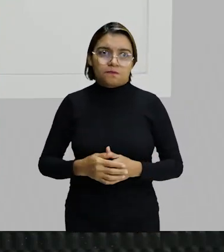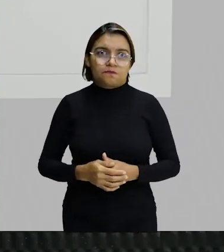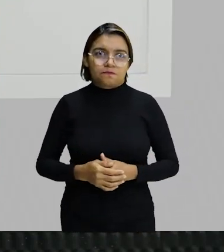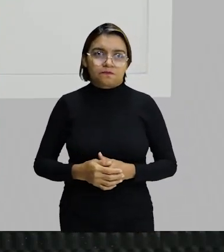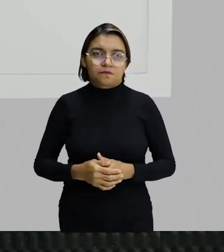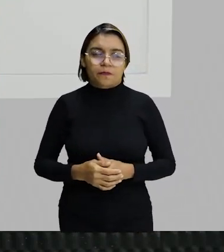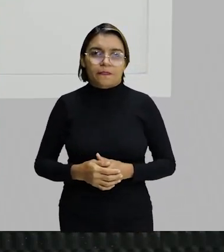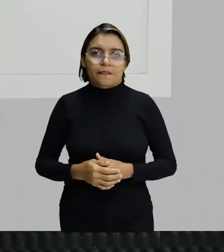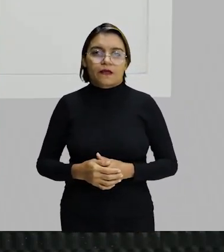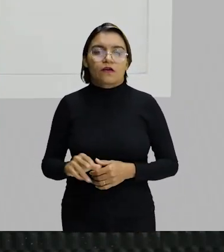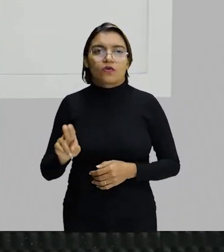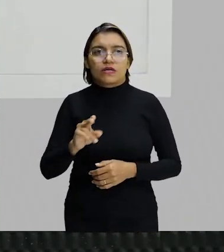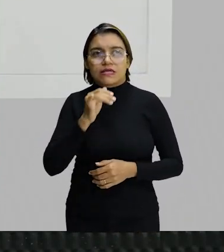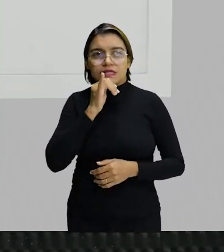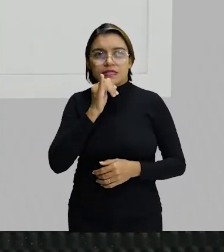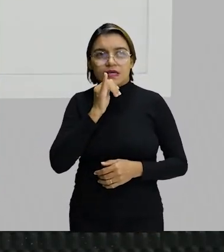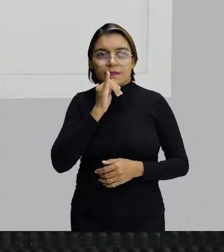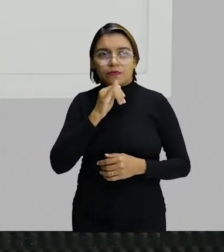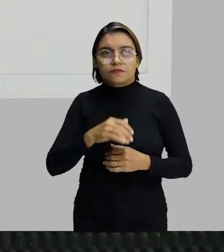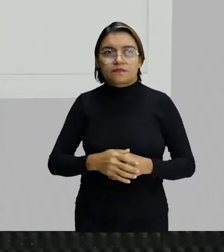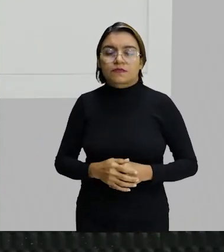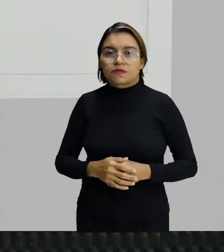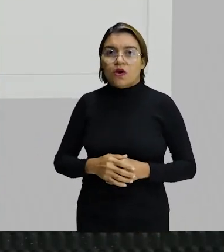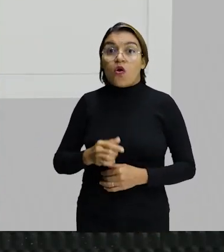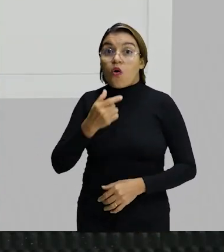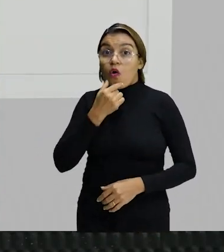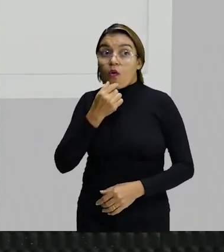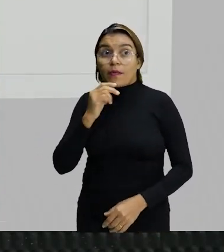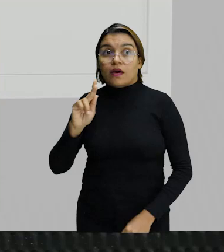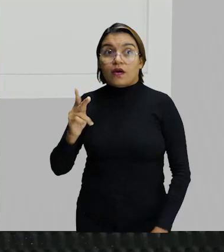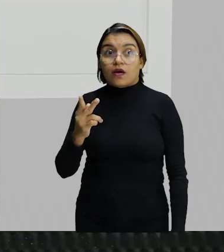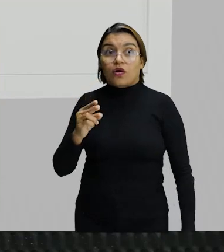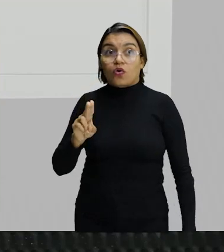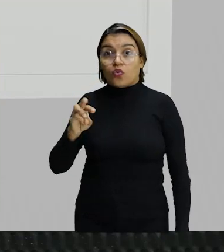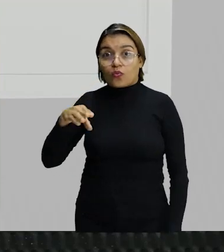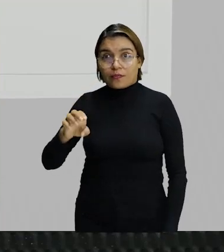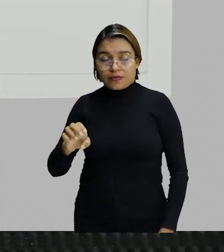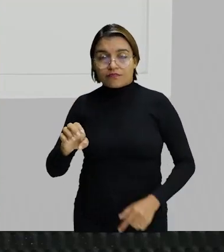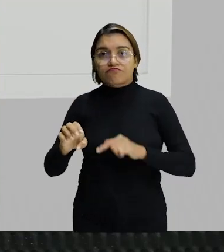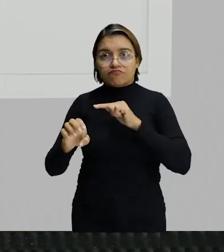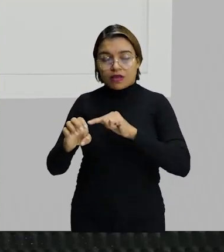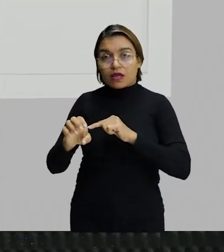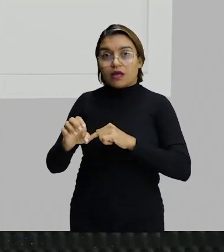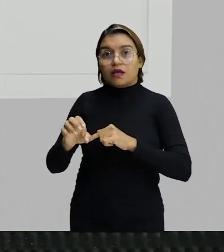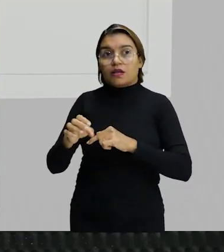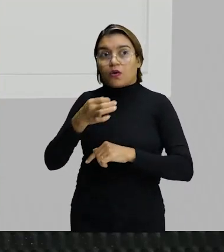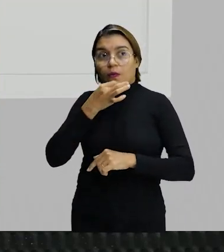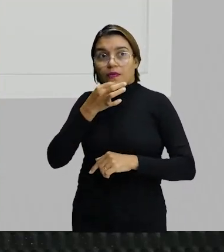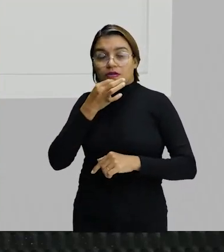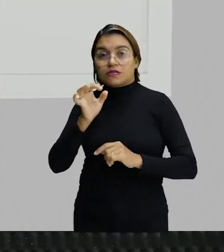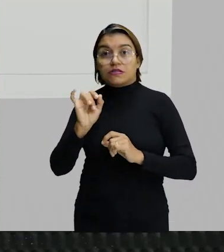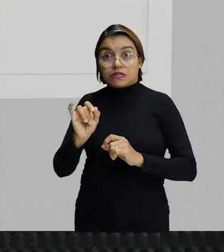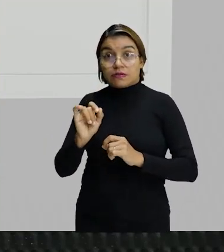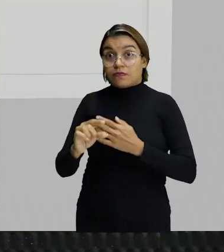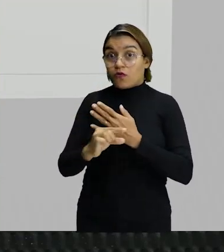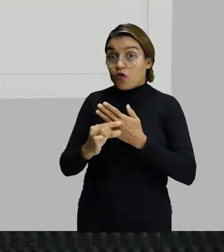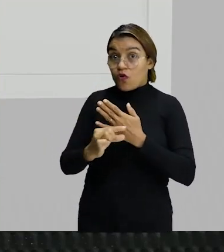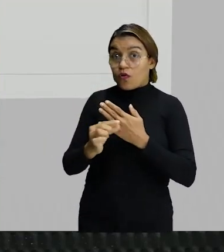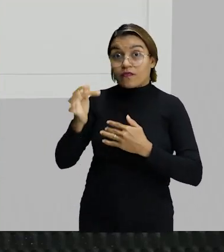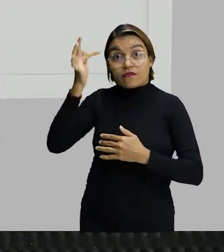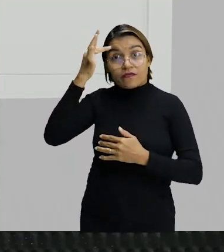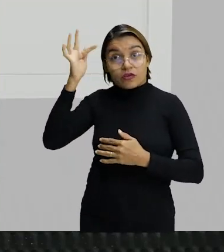Utilizando o nosso. Vou puxar aqui o argumento, usando a autoridade de um grande